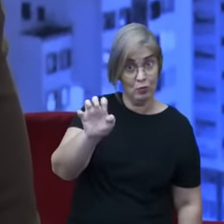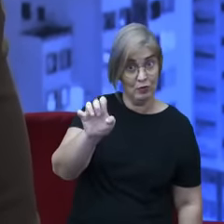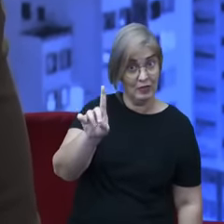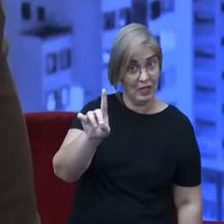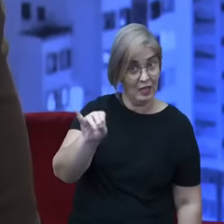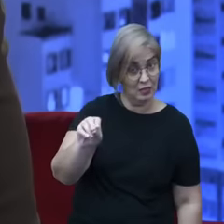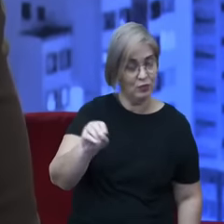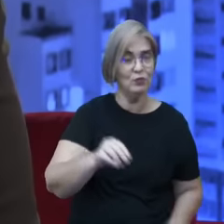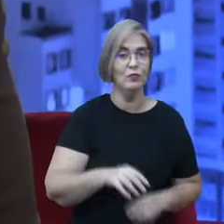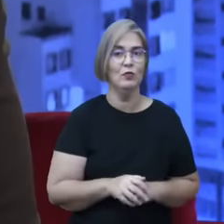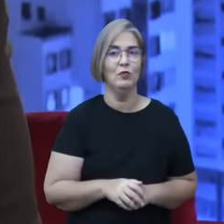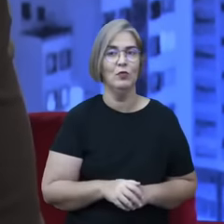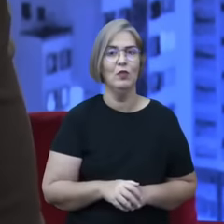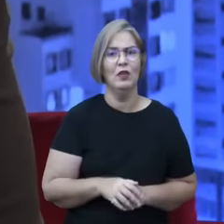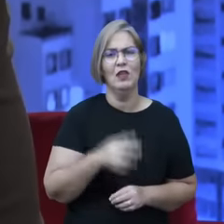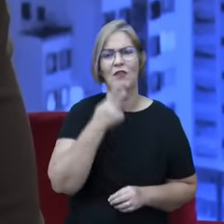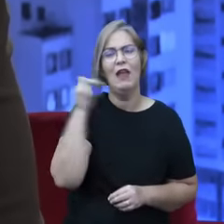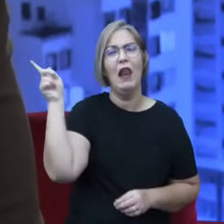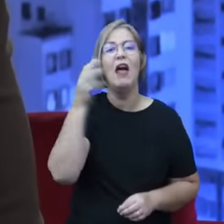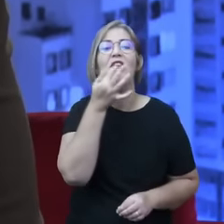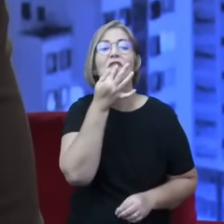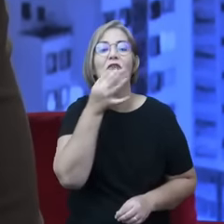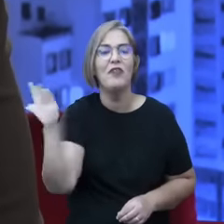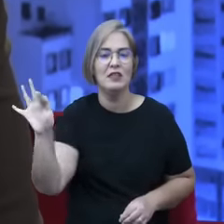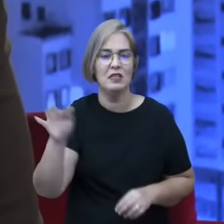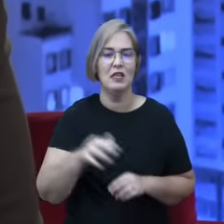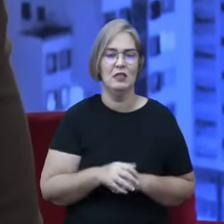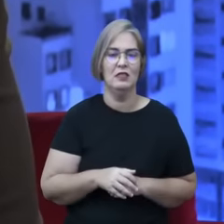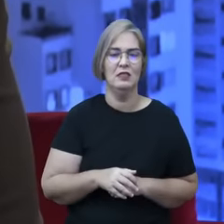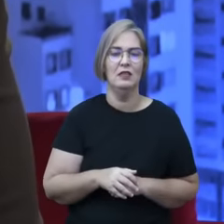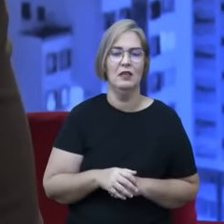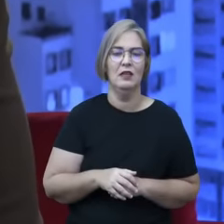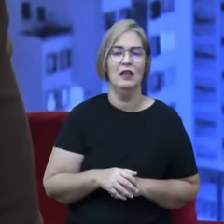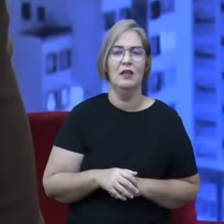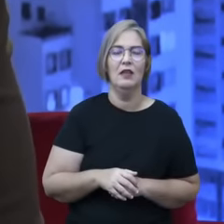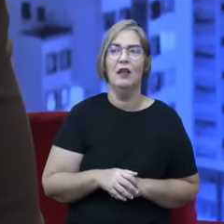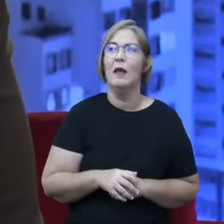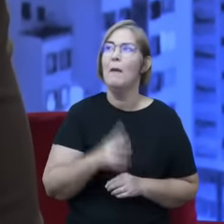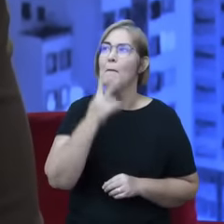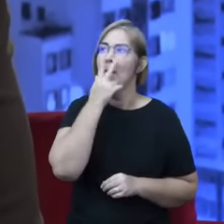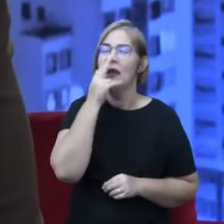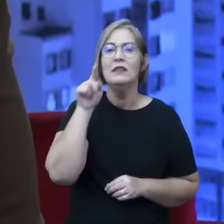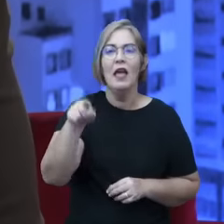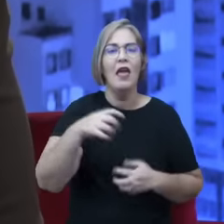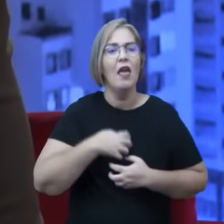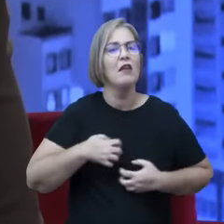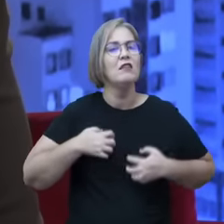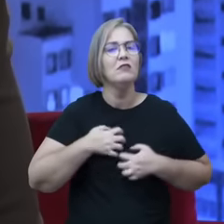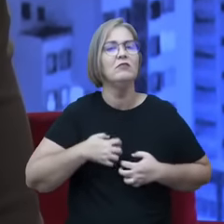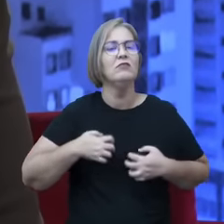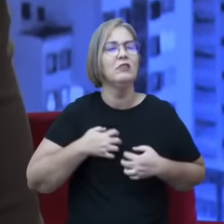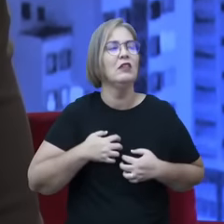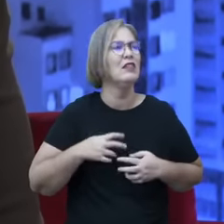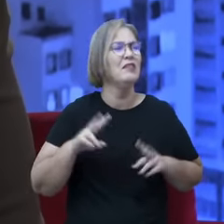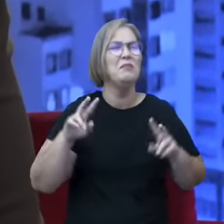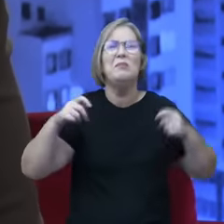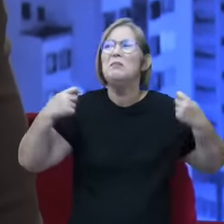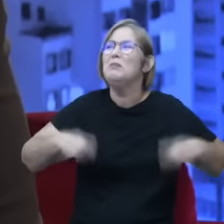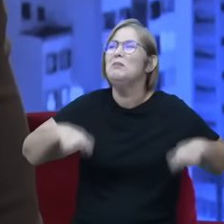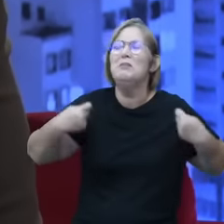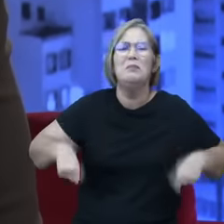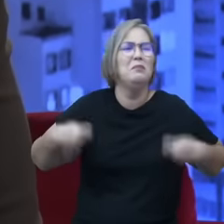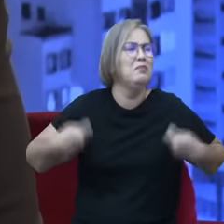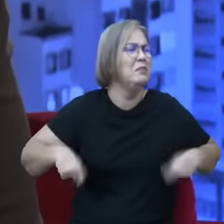noi em francês que o Pascal usa tanto é justamente esta letargia diante da necessidade